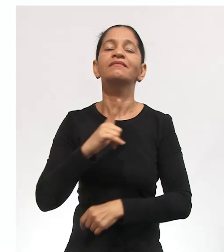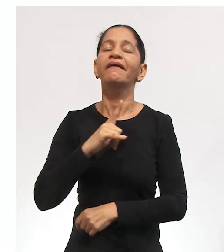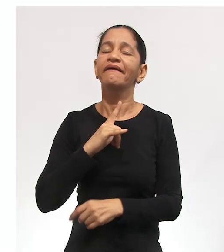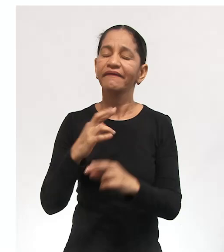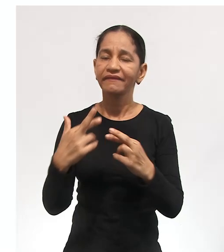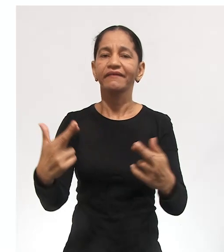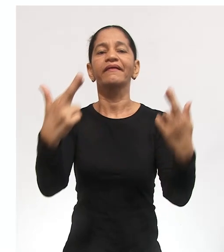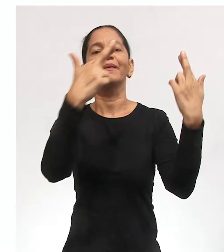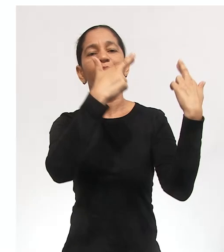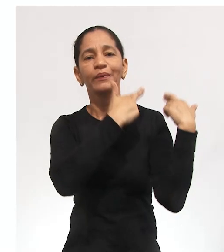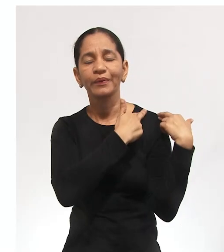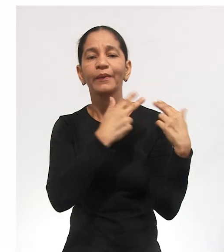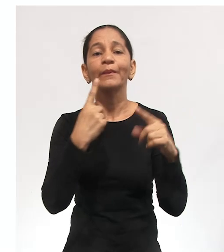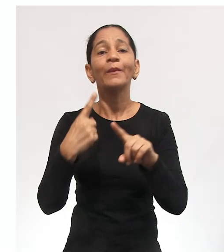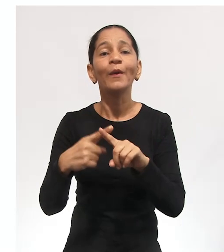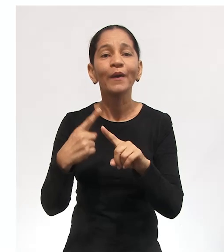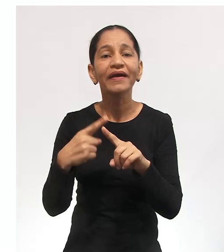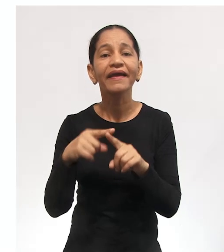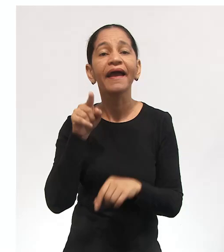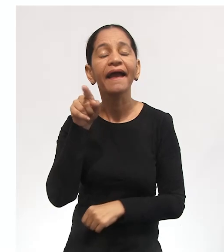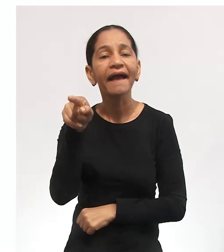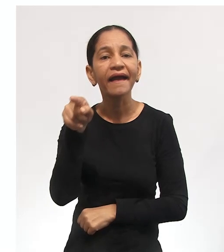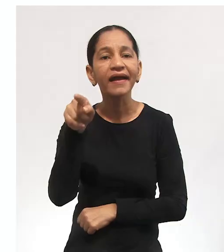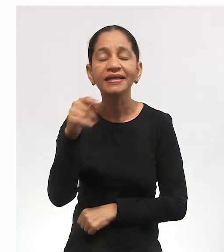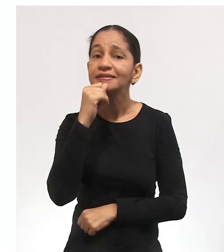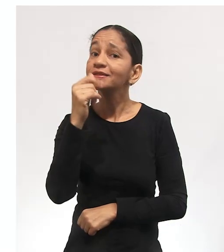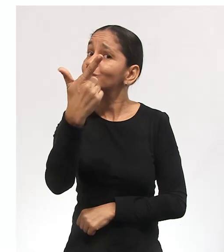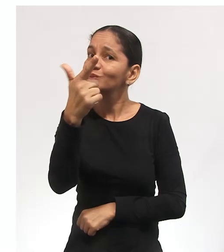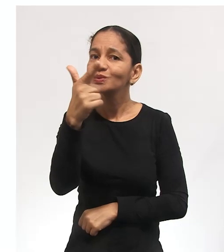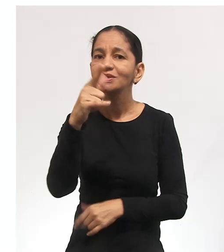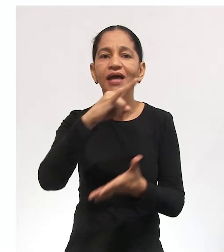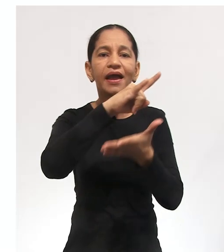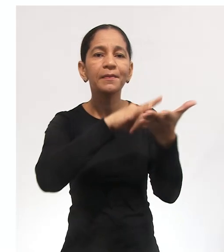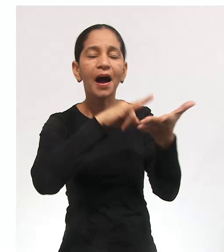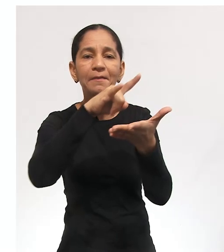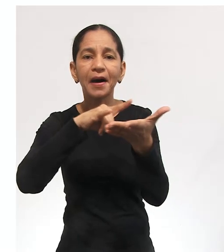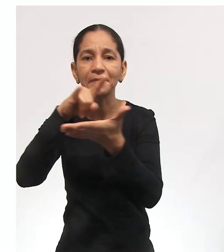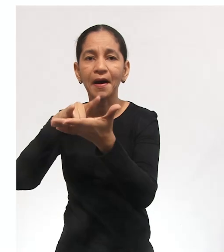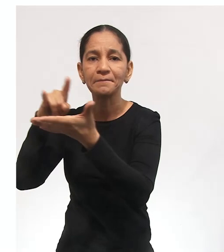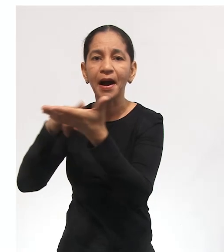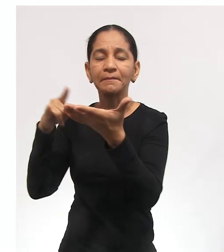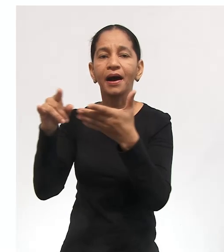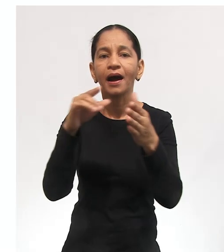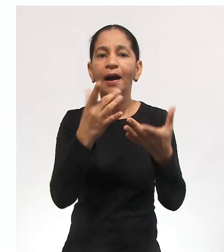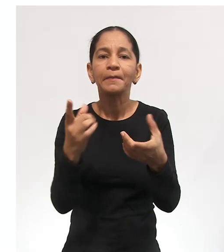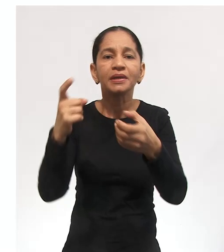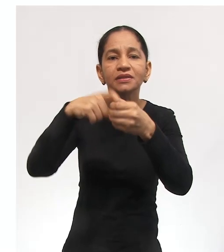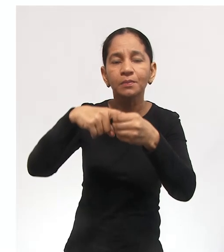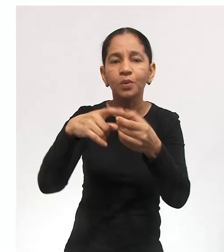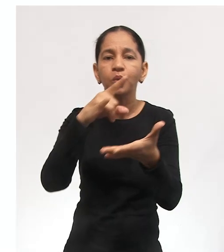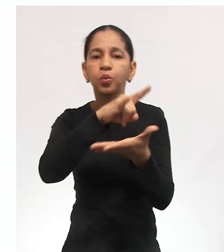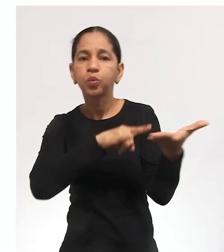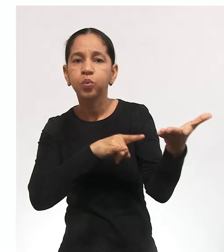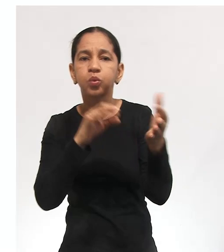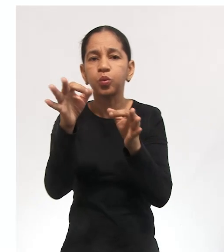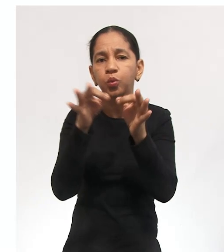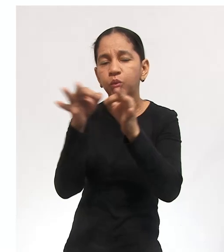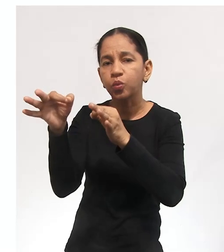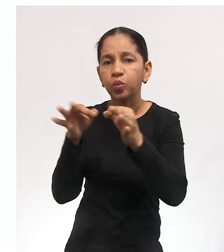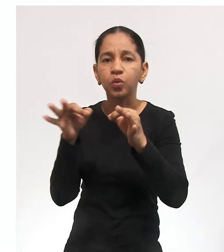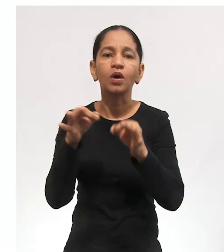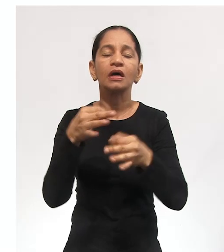lembrar, na sociedade em comum, a gente não tem a formalização da sociedade, não tem ainda